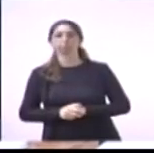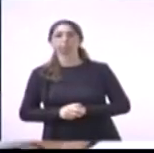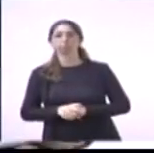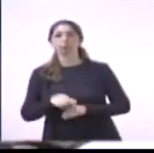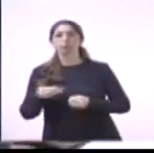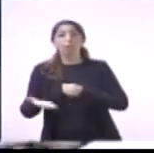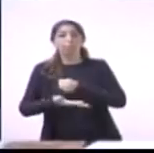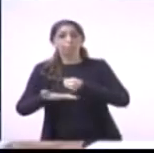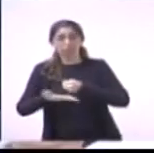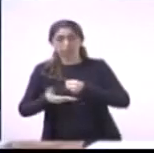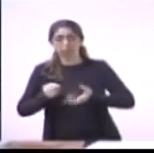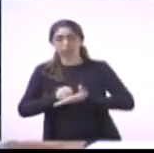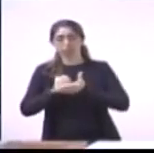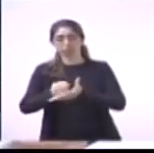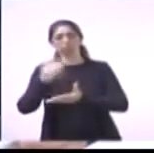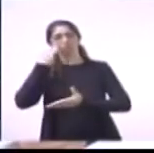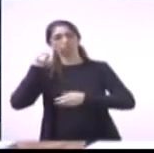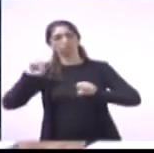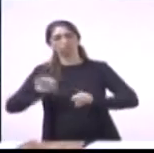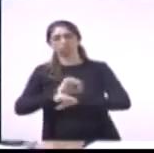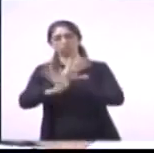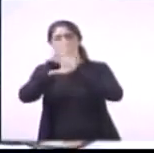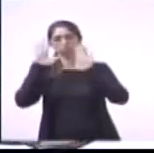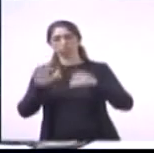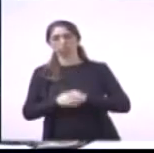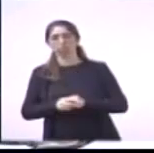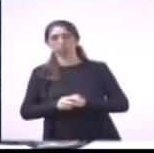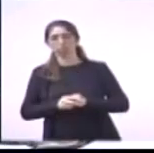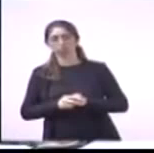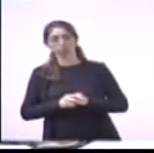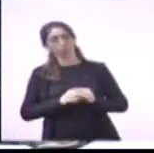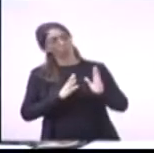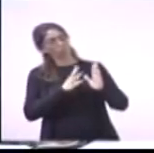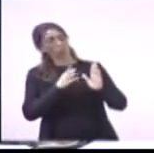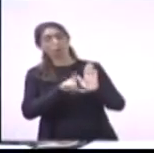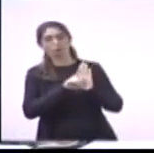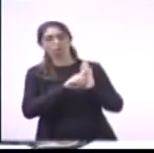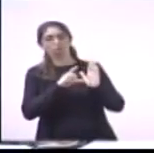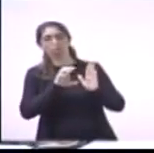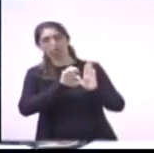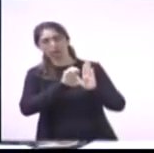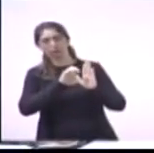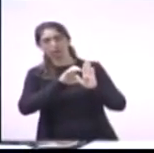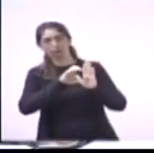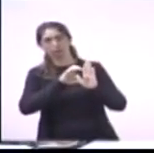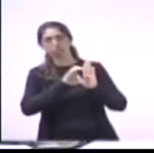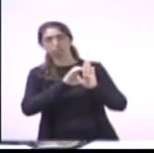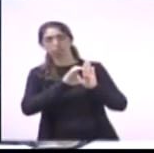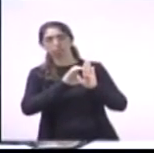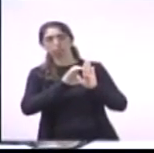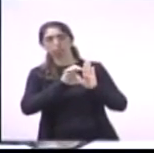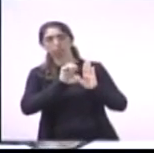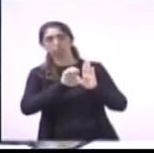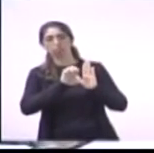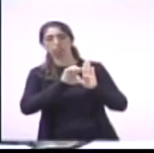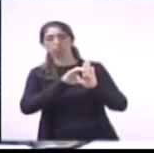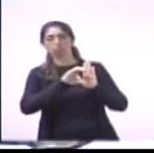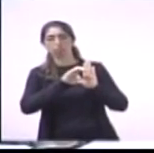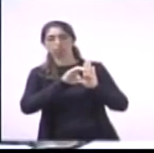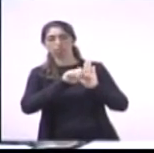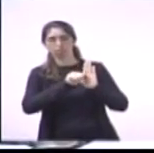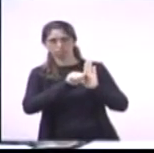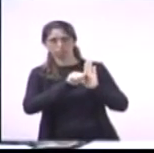fundamenta nos seguintes princípios, que está vedado, lá na linha 4,